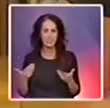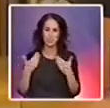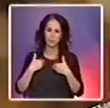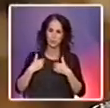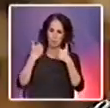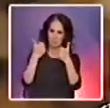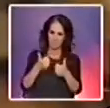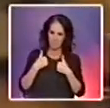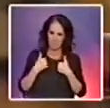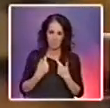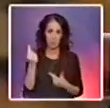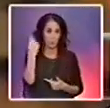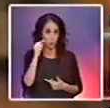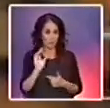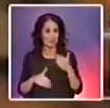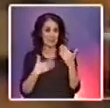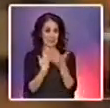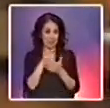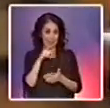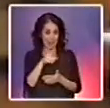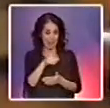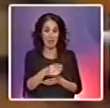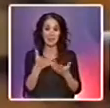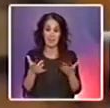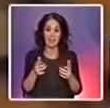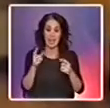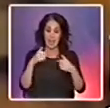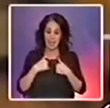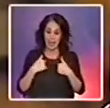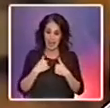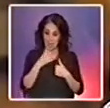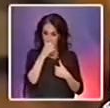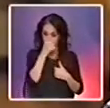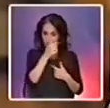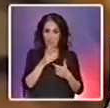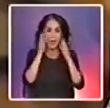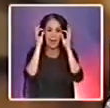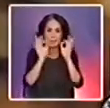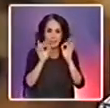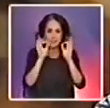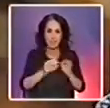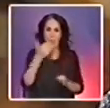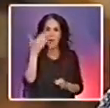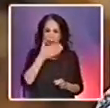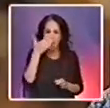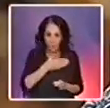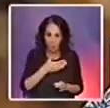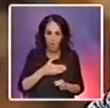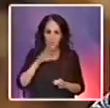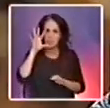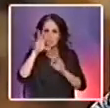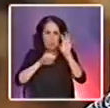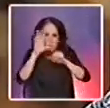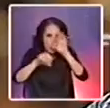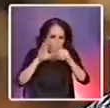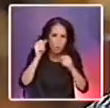bastante. A única coisa que nós lhe transmitíamos era que ela tinha que estar atenta durante as aulas, ir captando tudo o que os